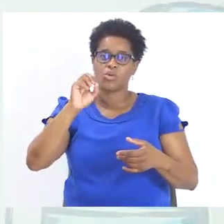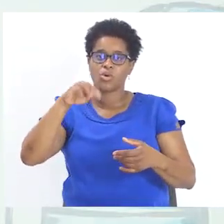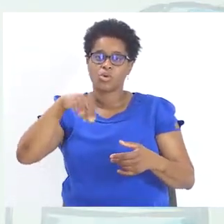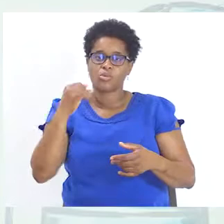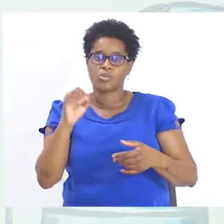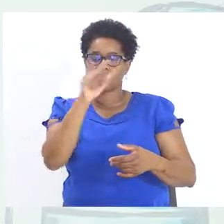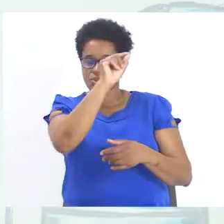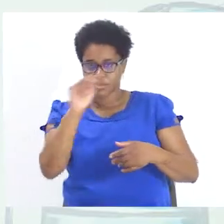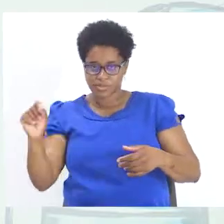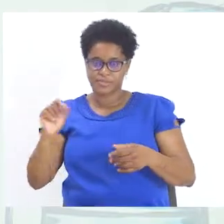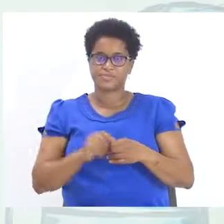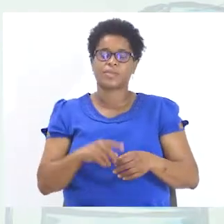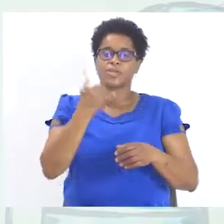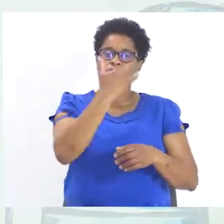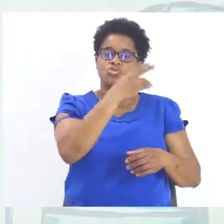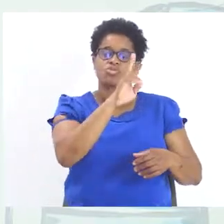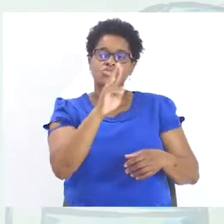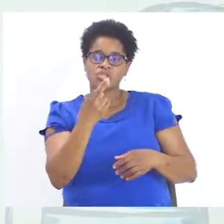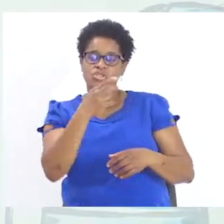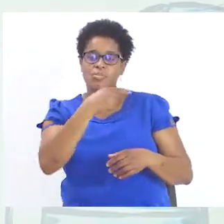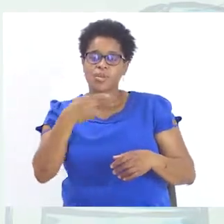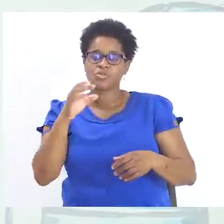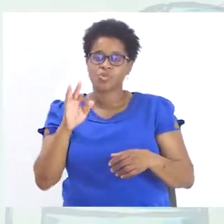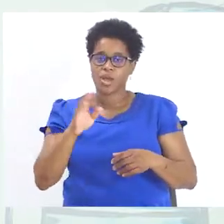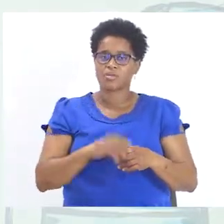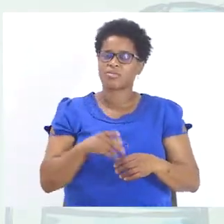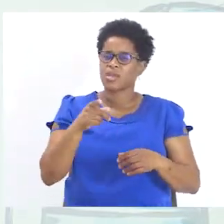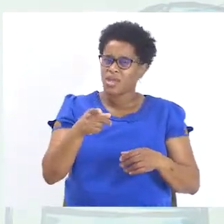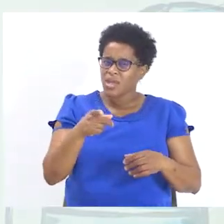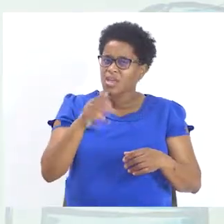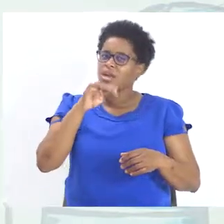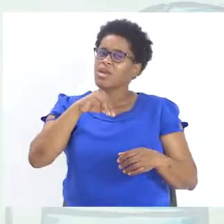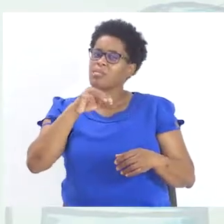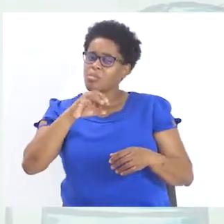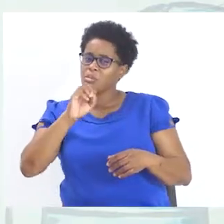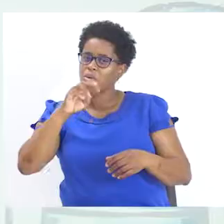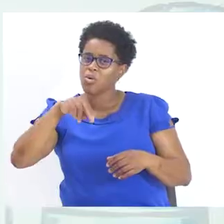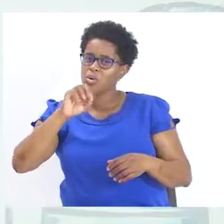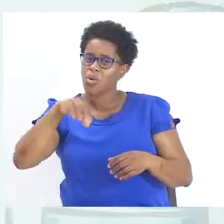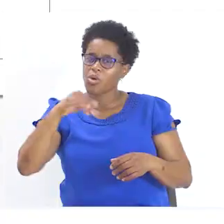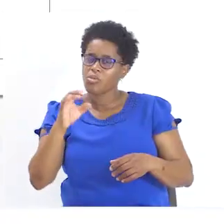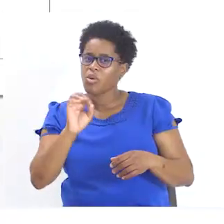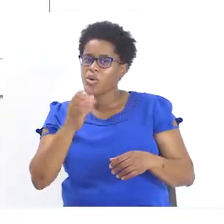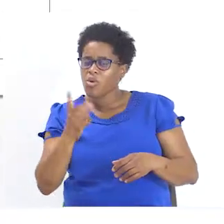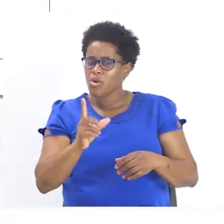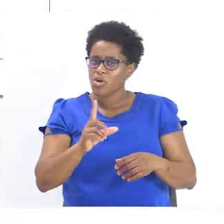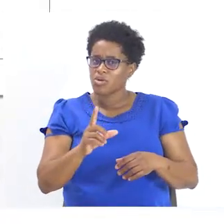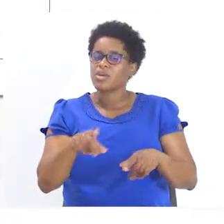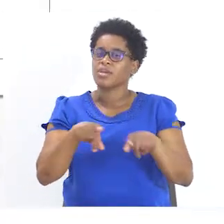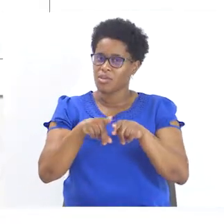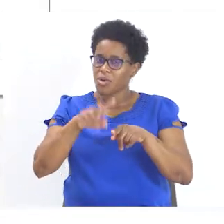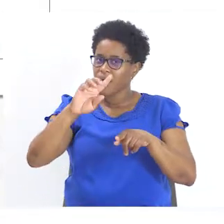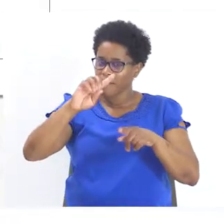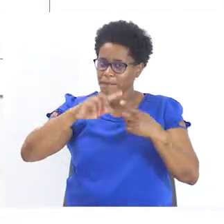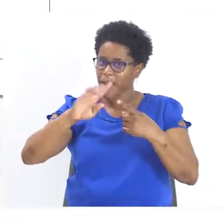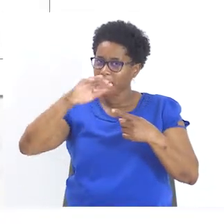4 é um monômio ou não é um monômio? É semelhante à primeira expressão, então ele não é